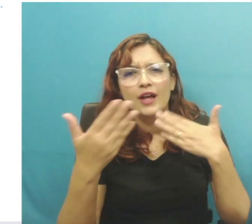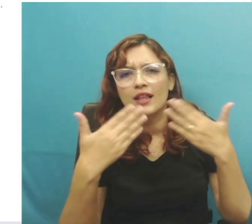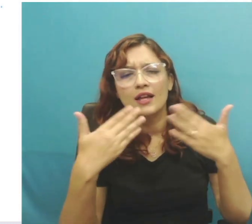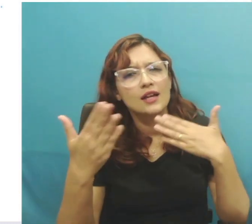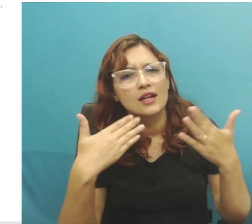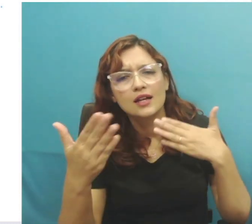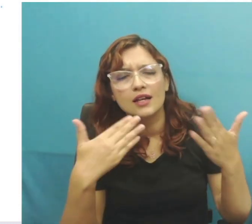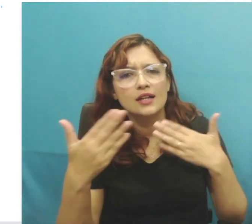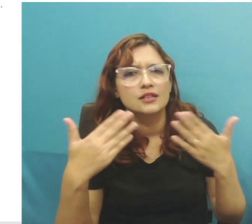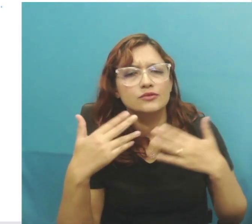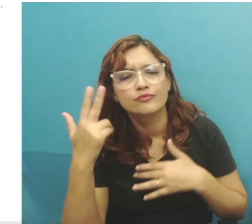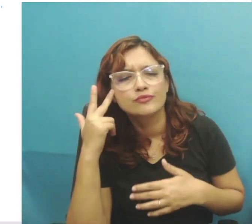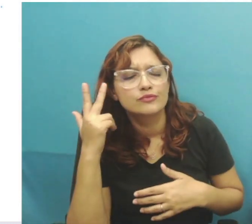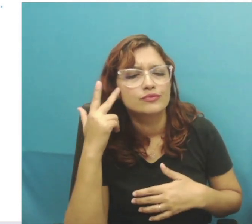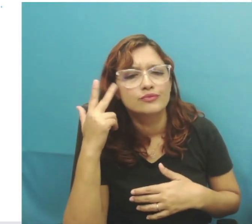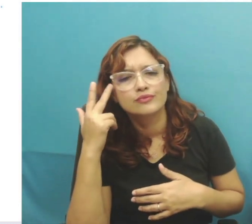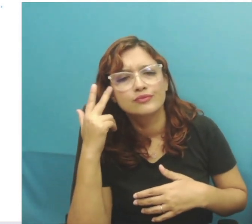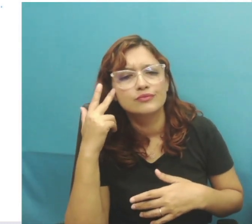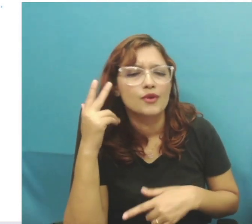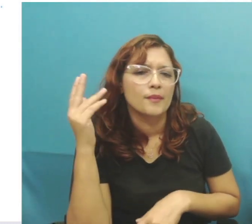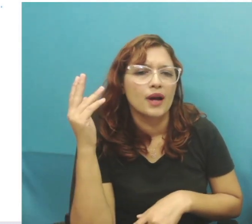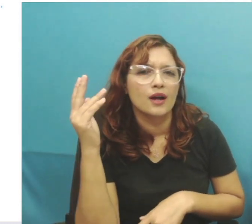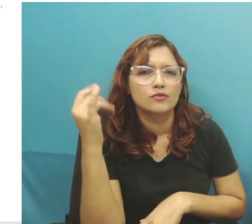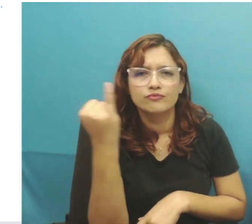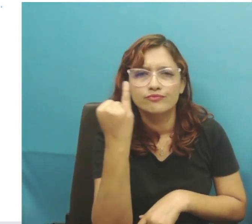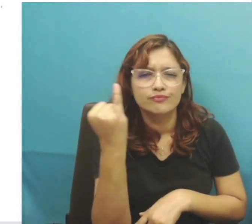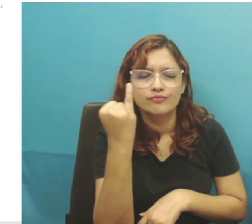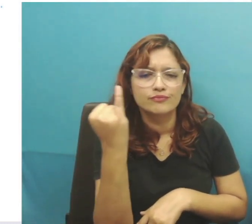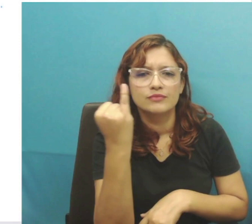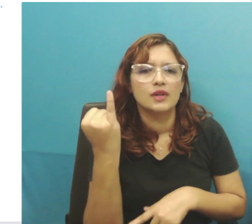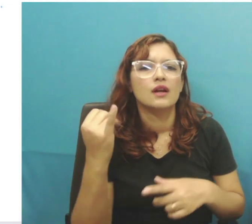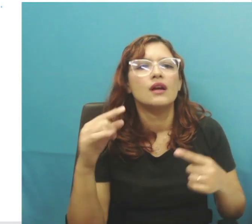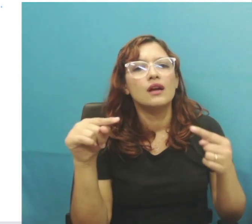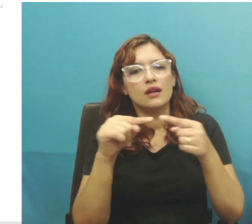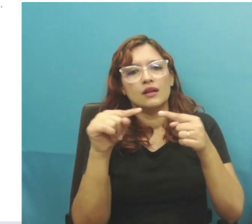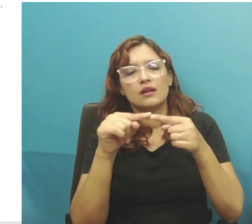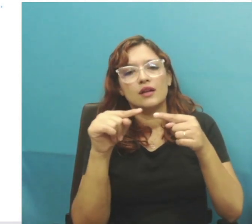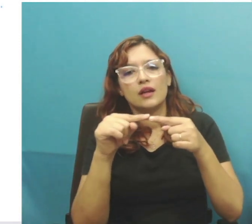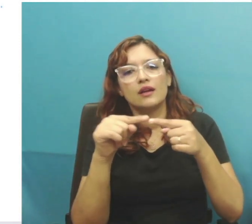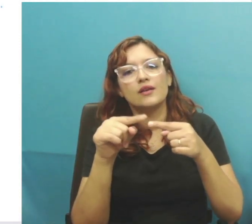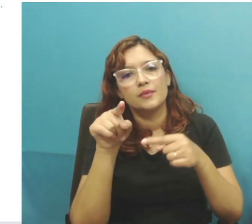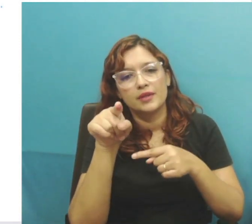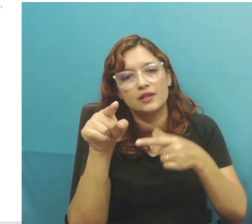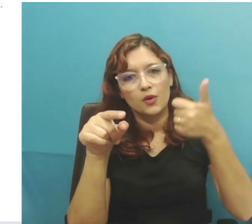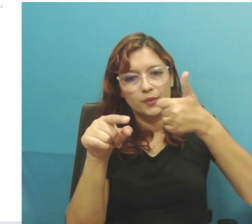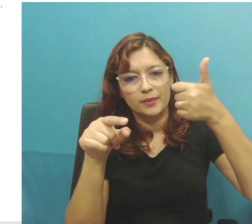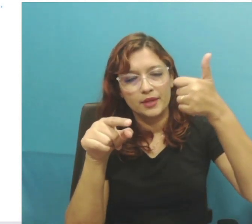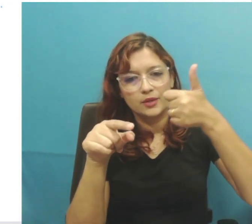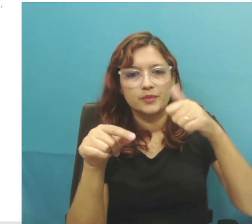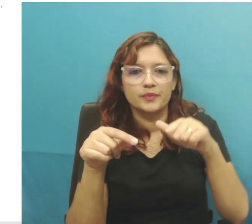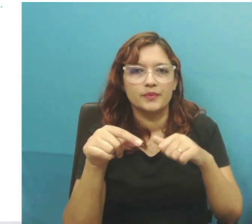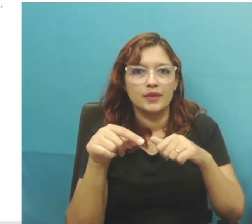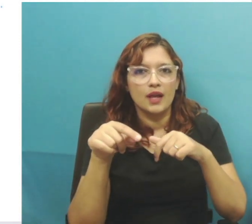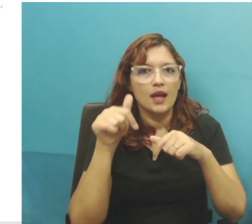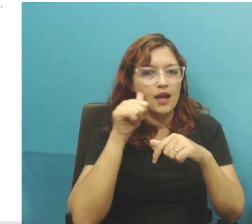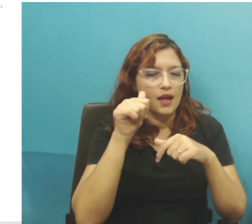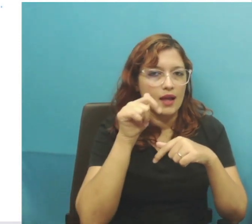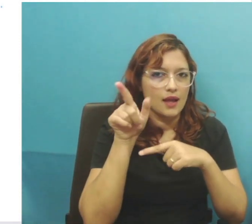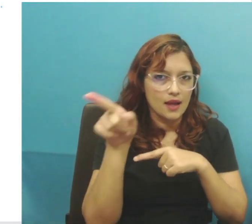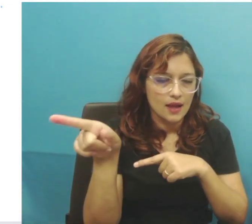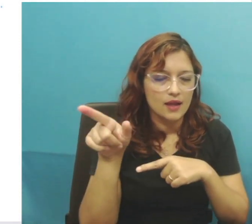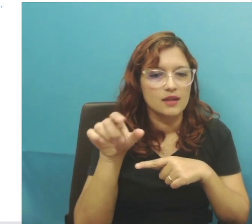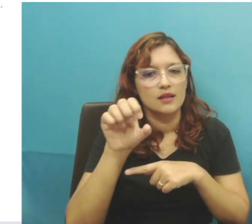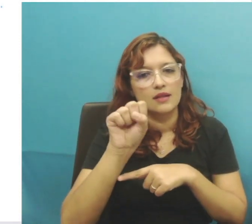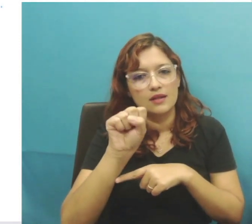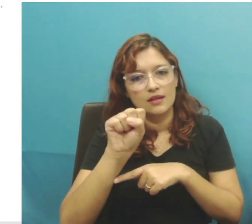significado. Mas na conversa, no dia a dia, a conversa informal vai usar a